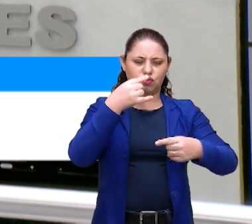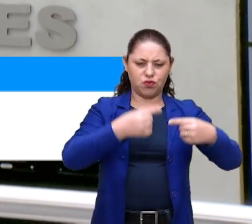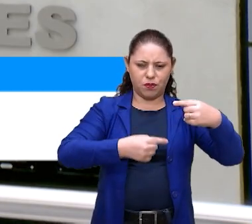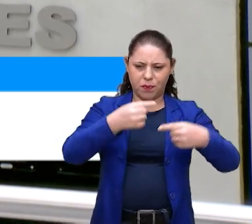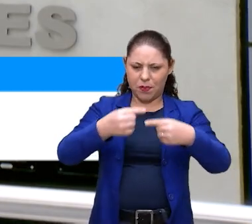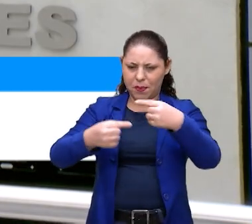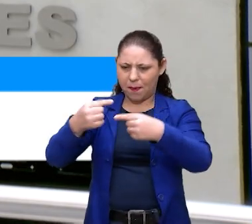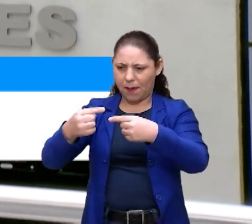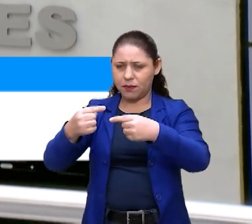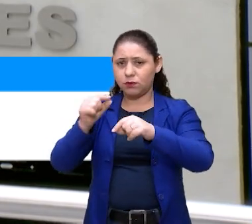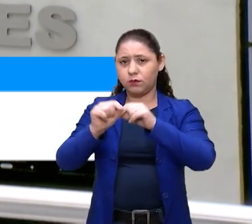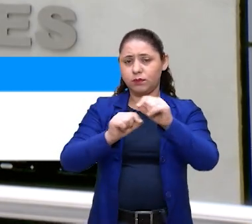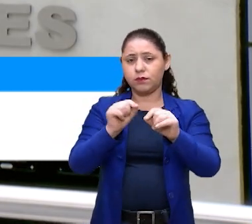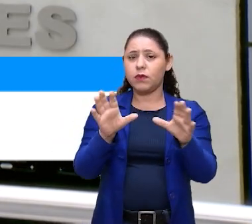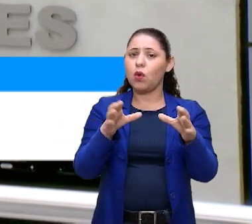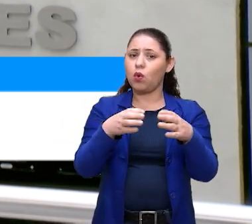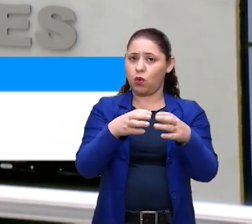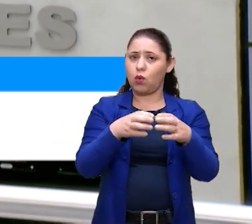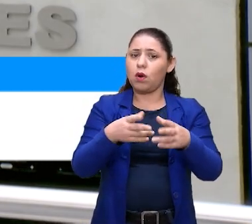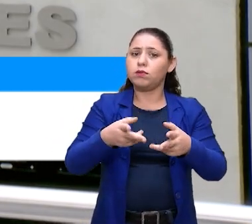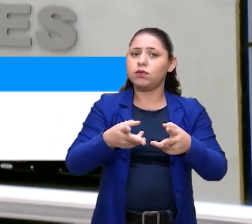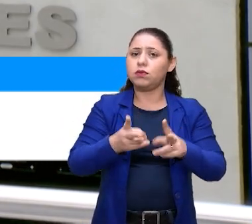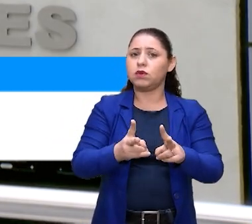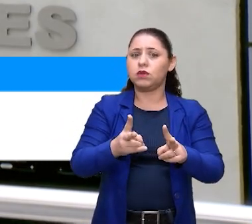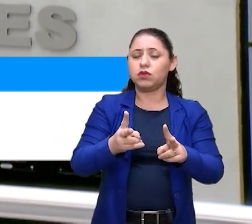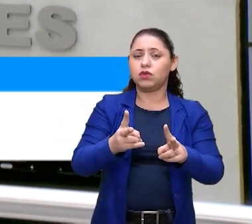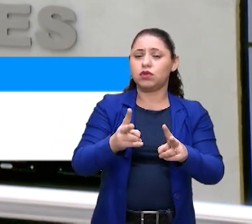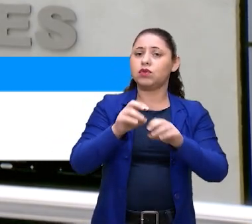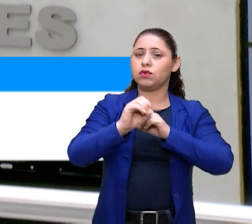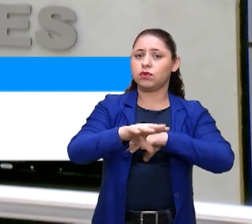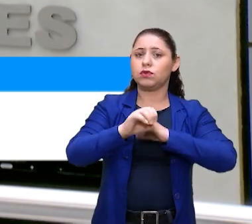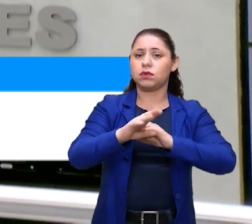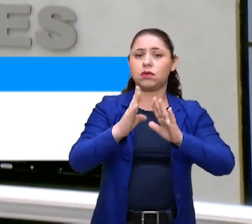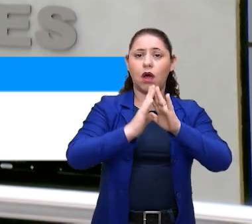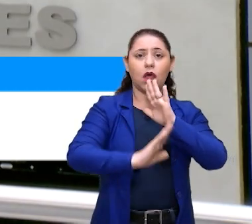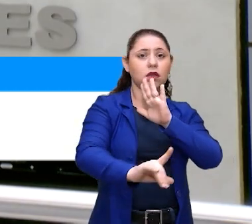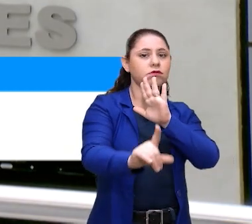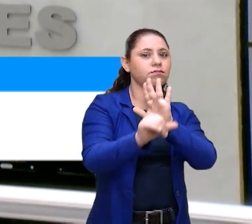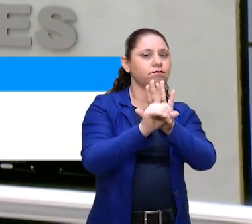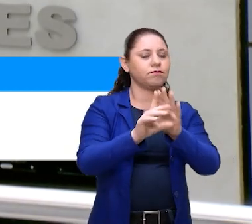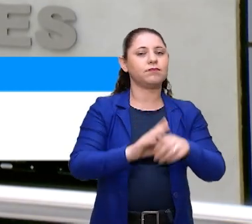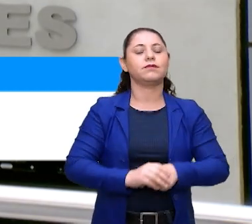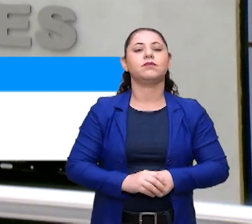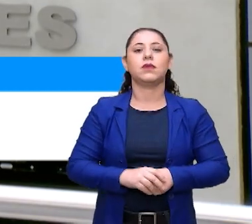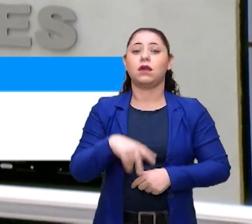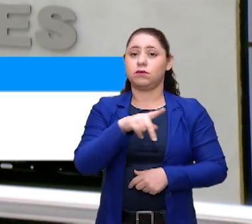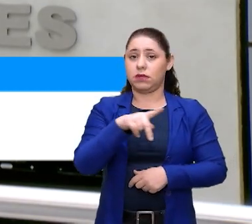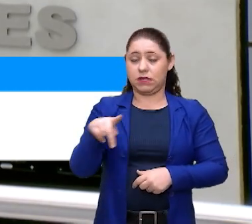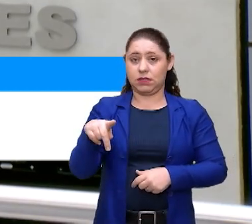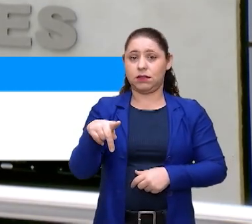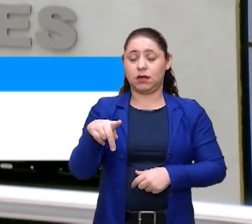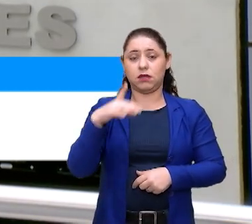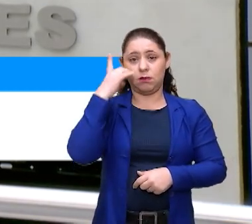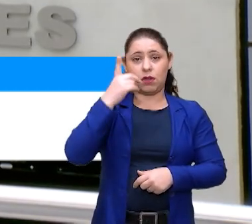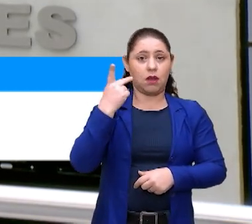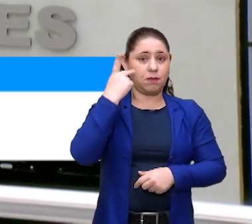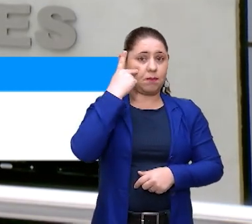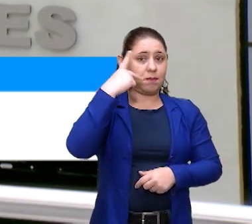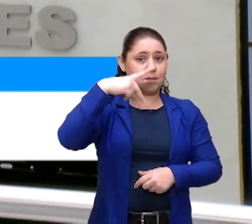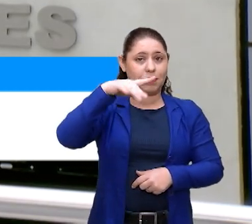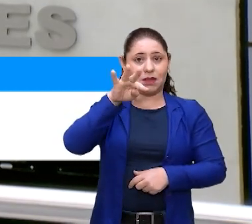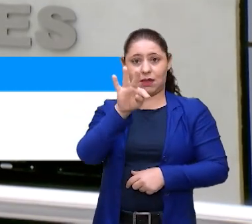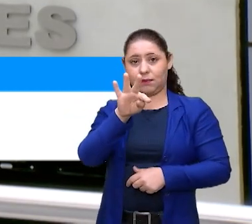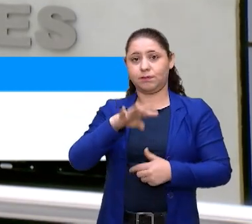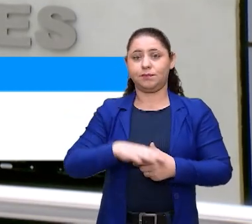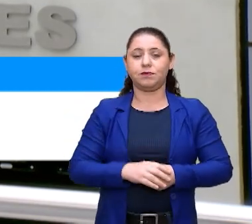muito discutido, principalmente na Comissão Permanente de Educação da Casa de Leis, presidida pelo deputado Pedro Kemp,